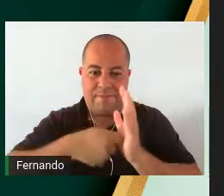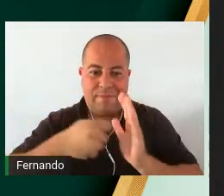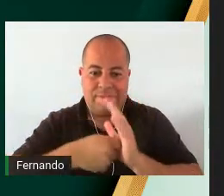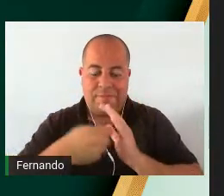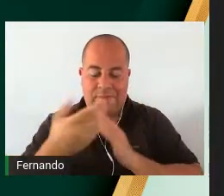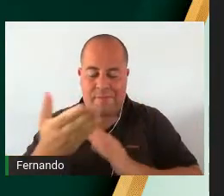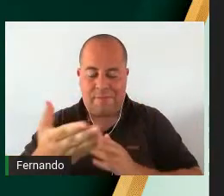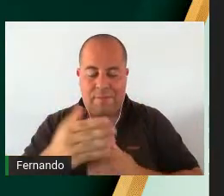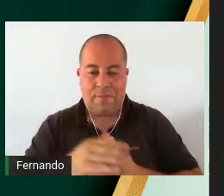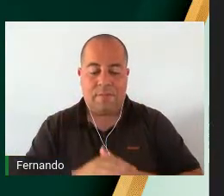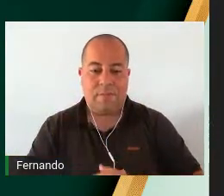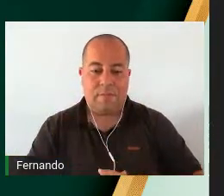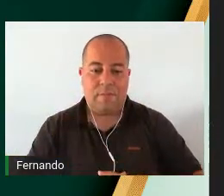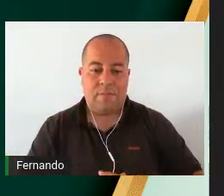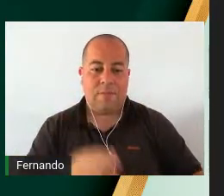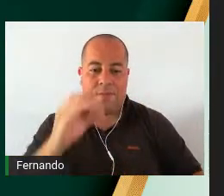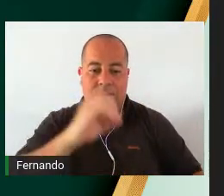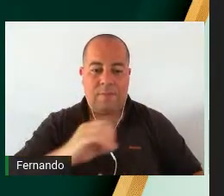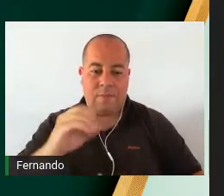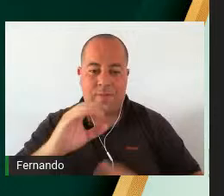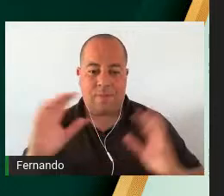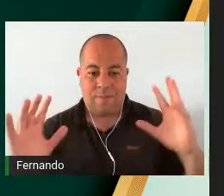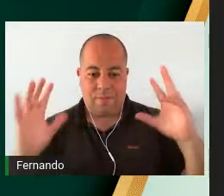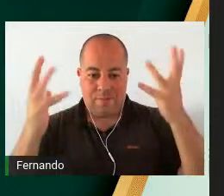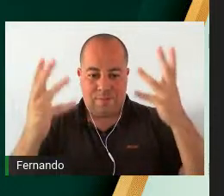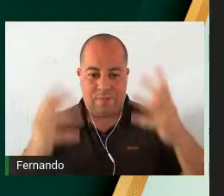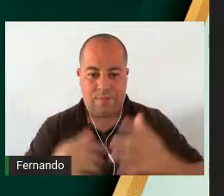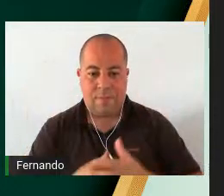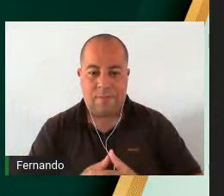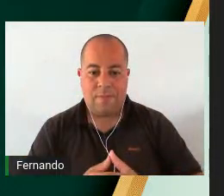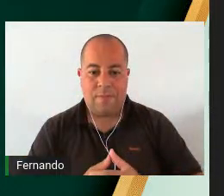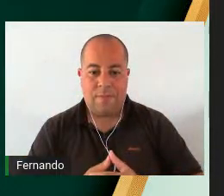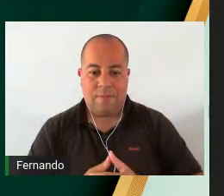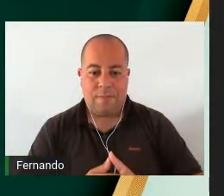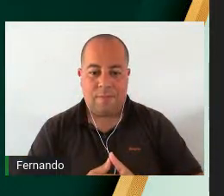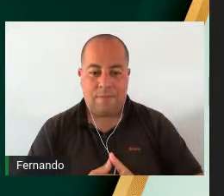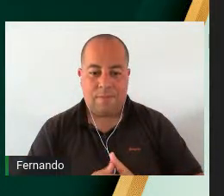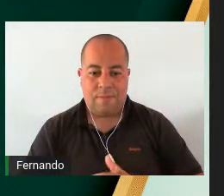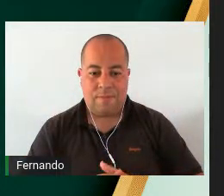que tenham uma excelente solenidade. Boa tarde, então.